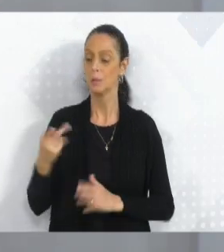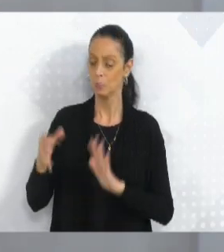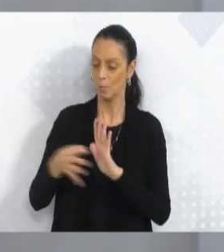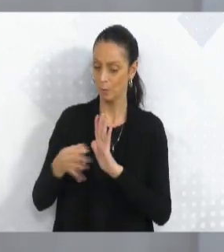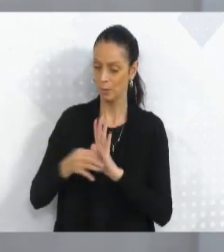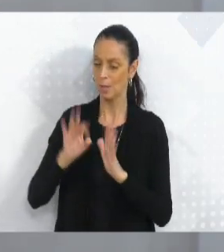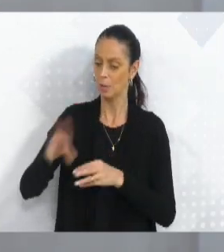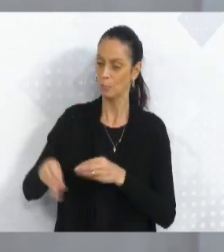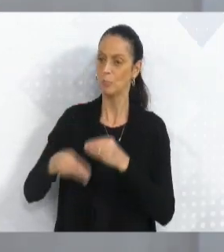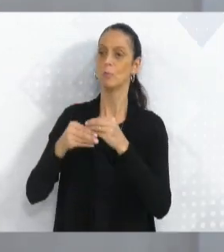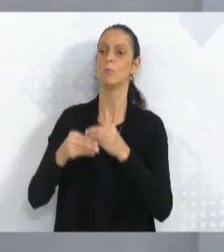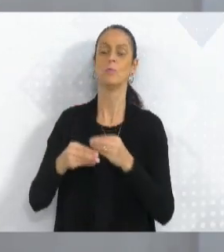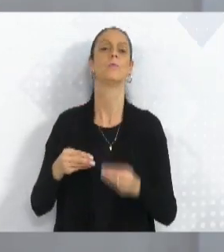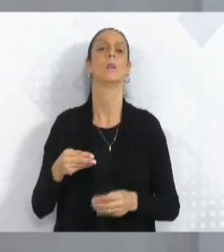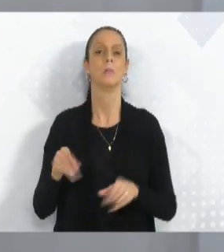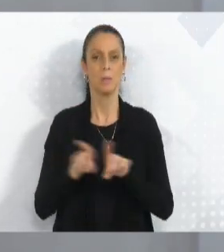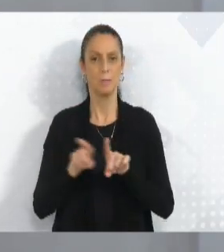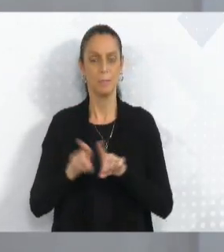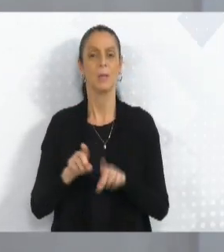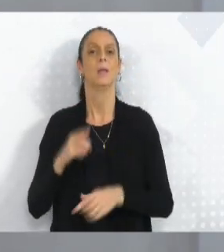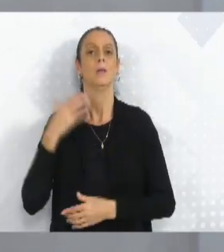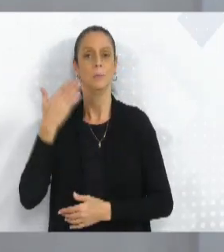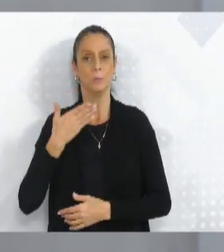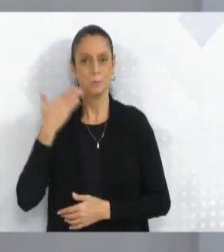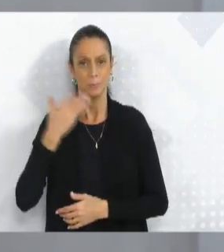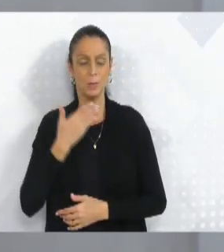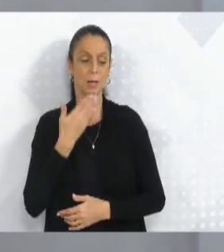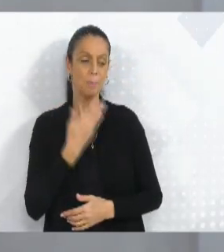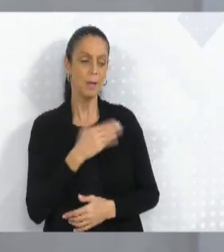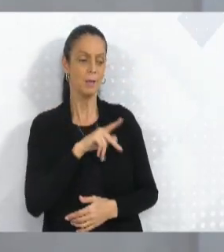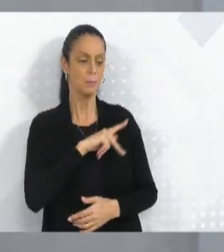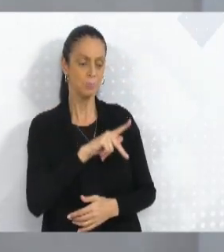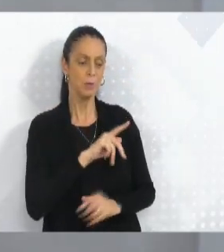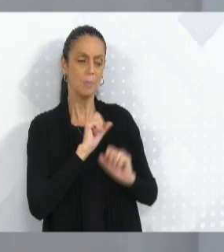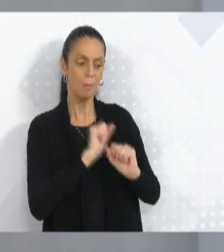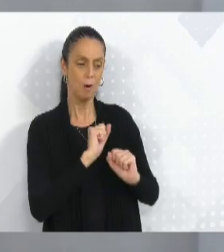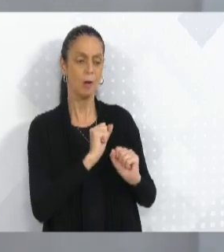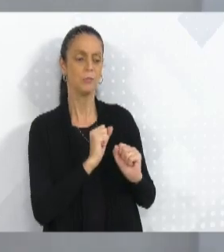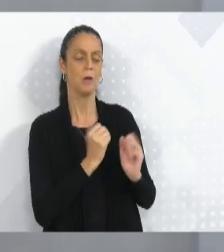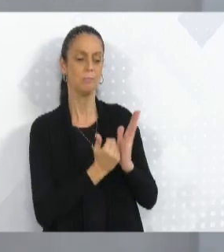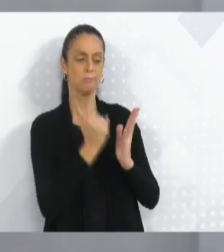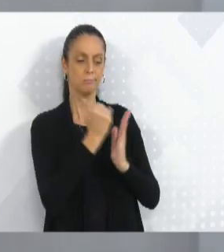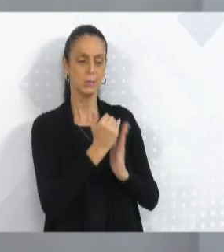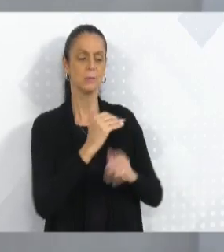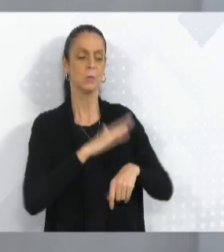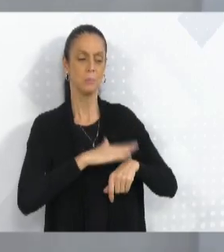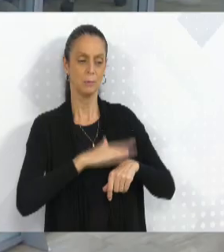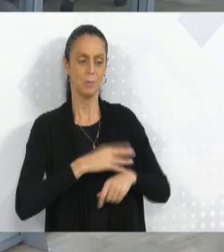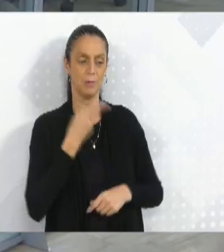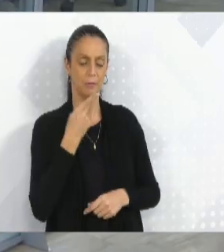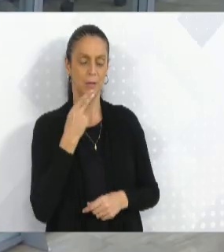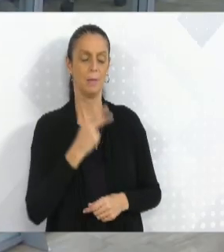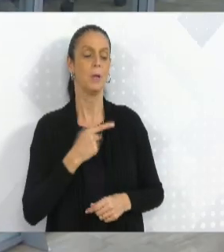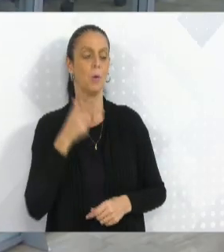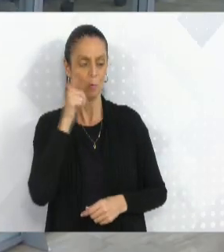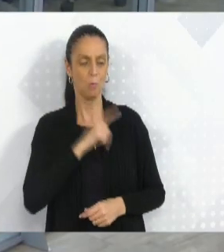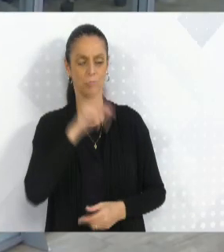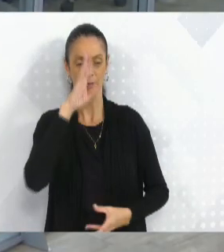pronunciamento e já solicita o nosso querido Presidente mais 4 minutos para que eu possa fazer algumas defesas e terminar a minha fala aqui